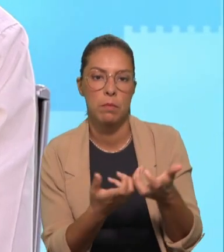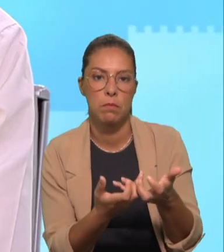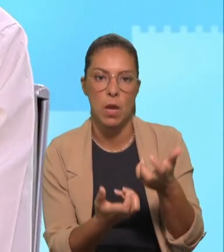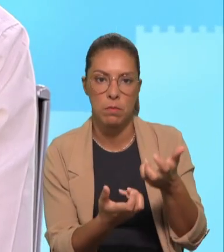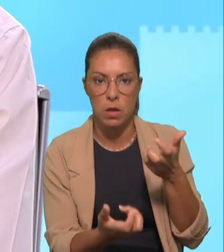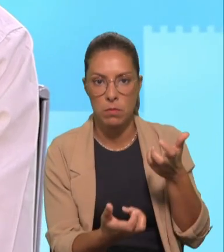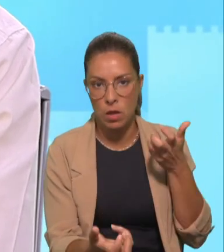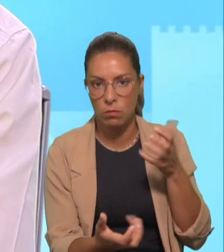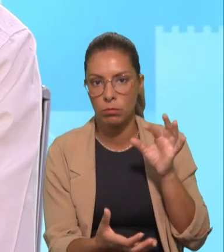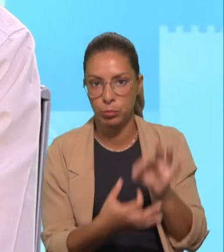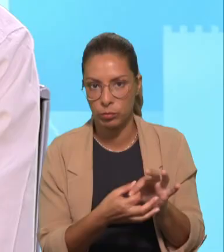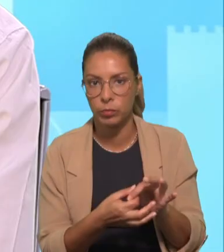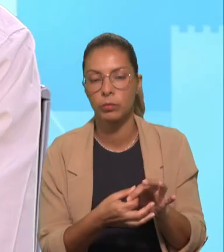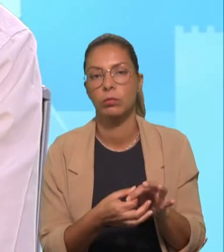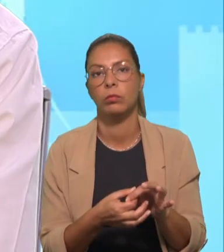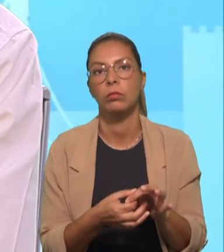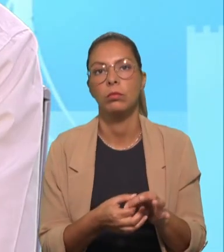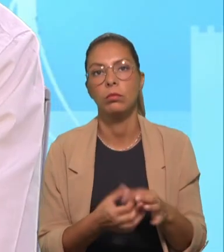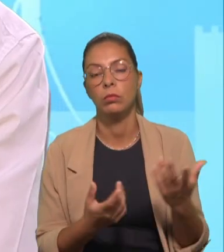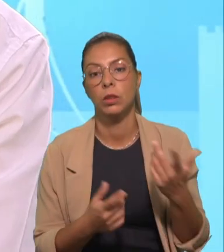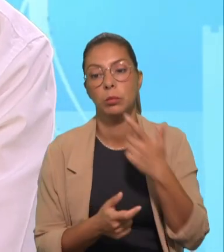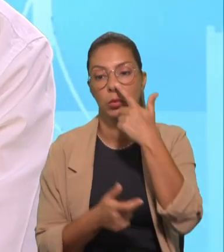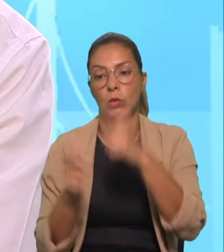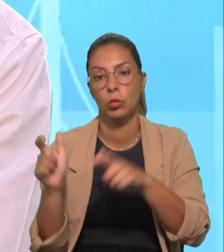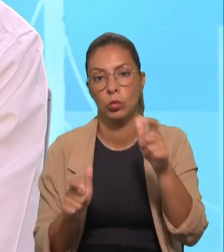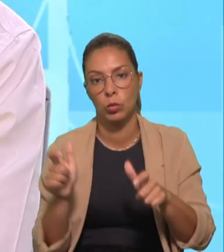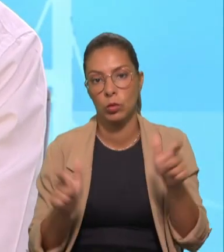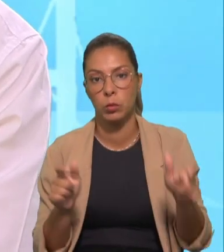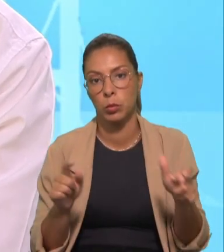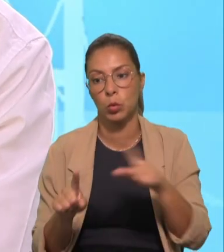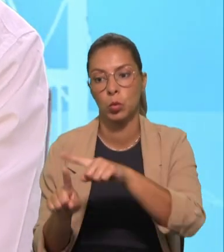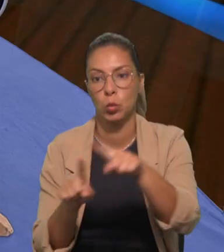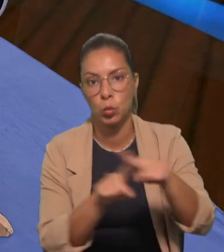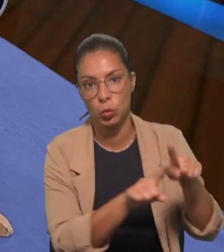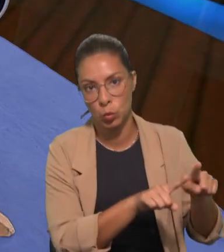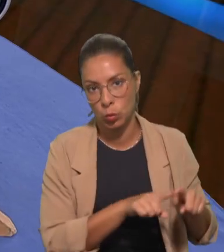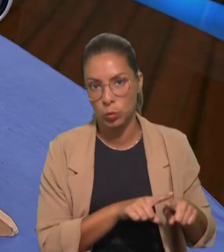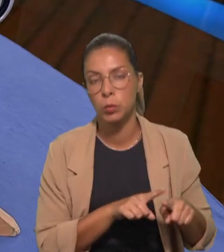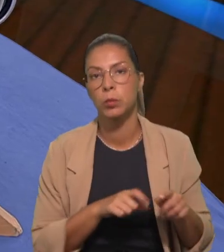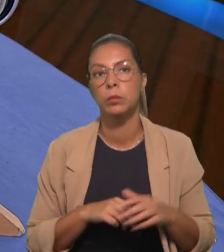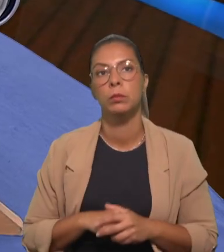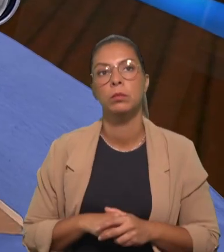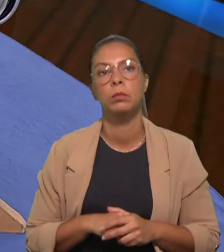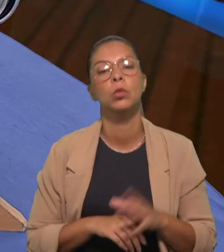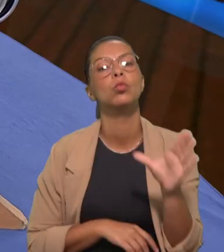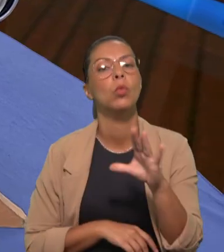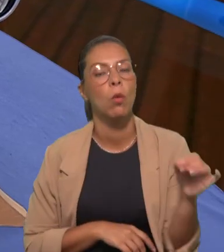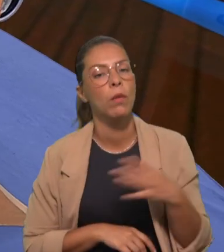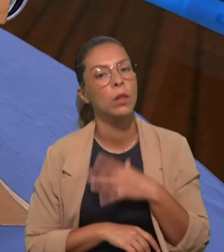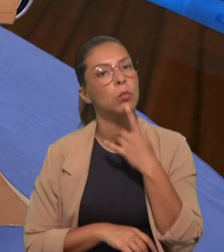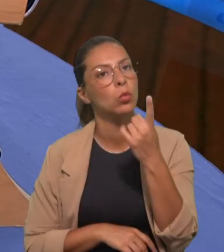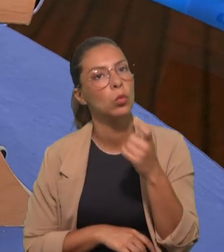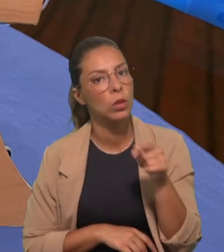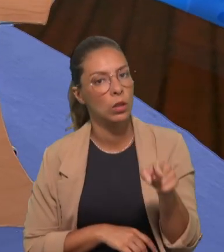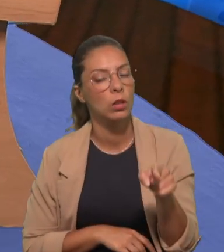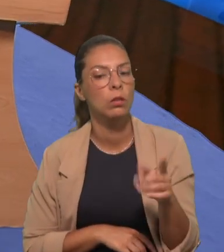Deus e do rosto de Cristo nas pessoas diferentes que encontramos, no rosto do outro. Sim. João, devolvia-te isto que o Padre Pedro estava a